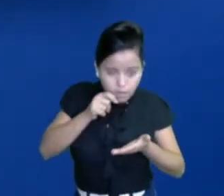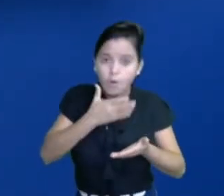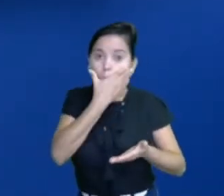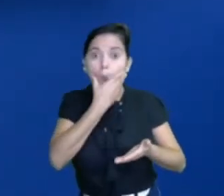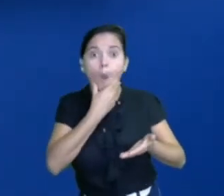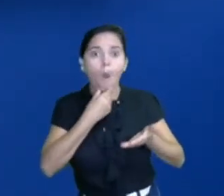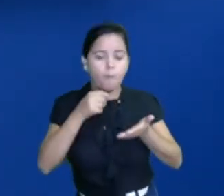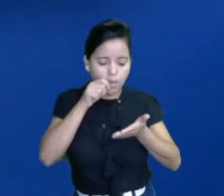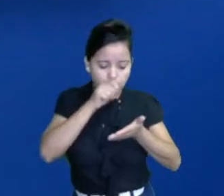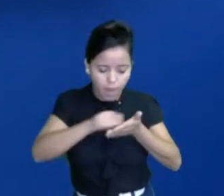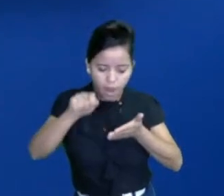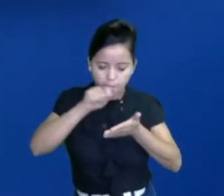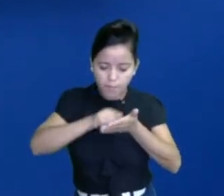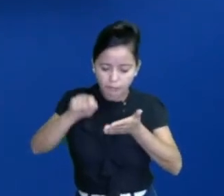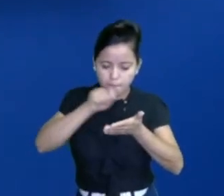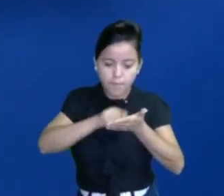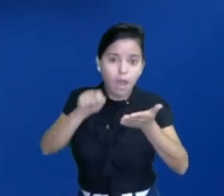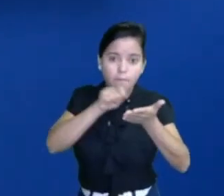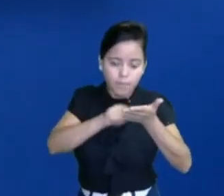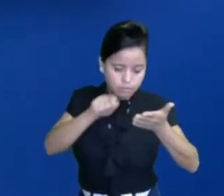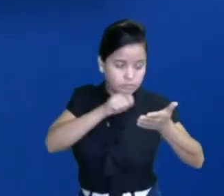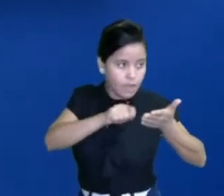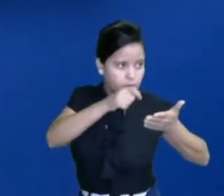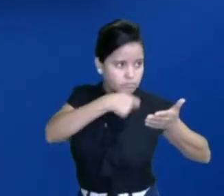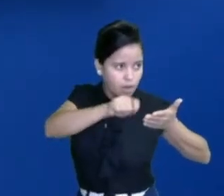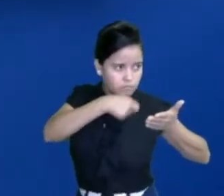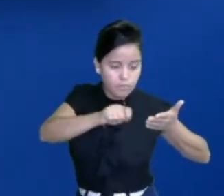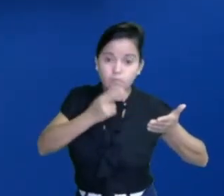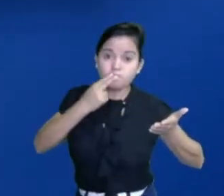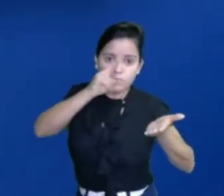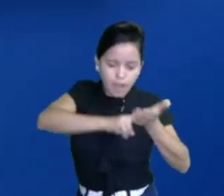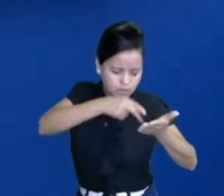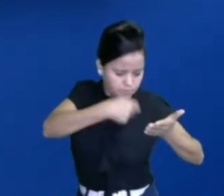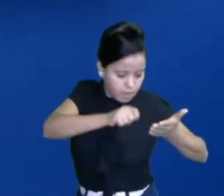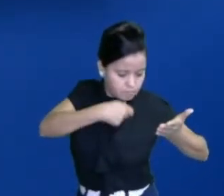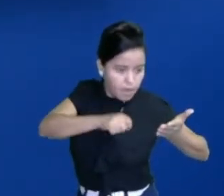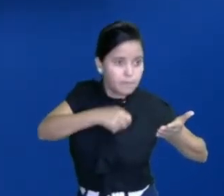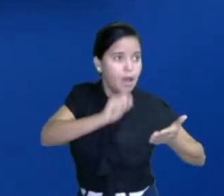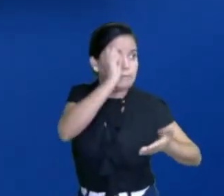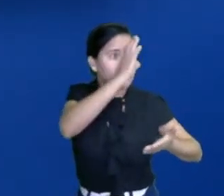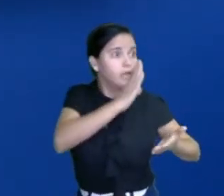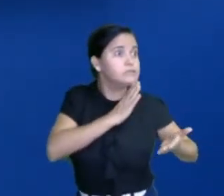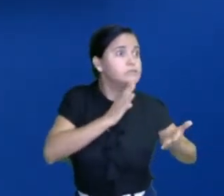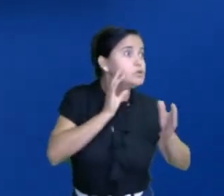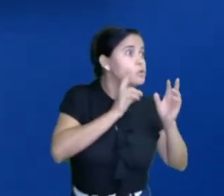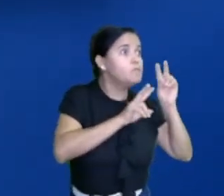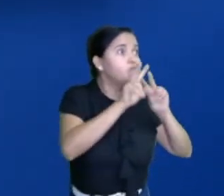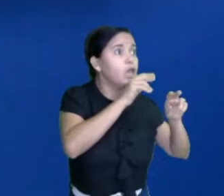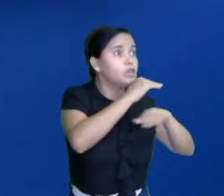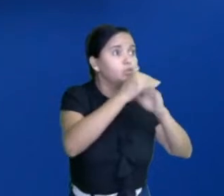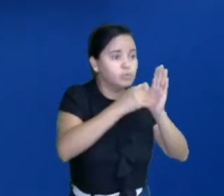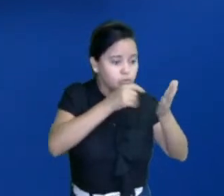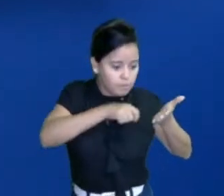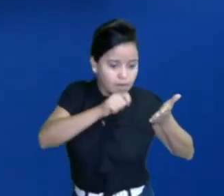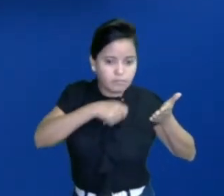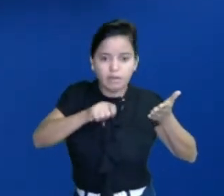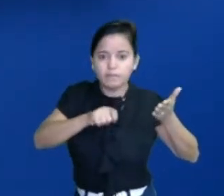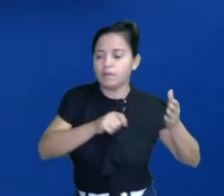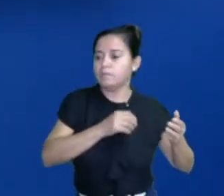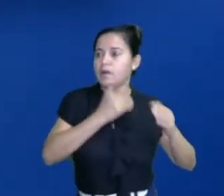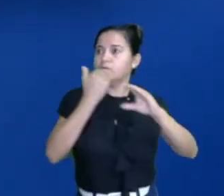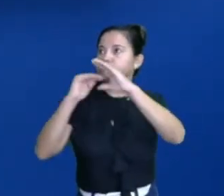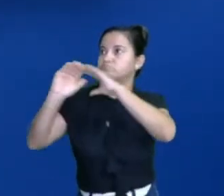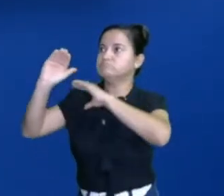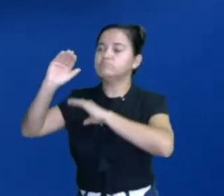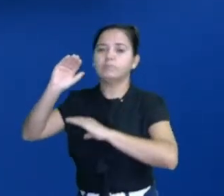uma carta ao rei de Portugal sobre tudo o que tinha visto aqui. E olha aí, ó, esse monumento. Tá